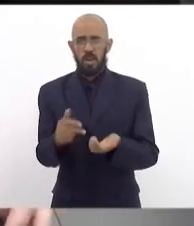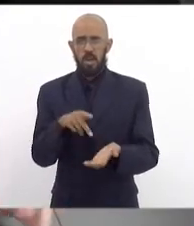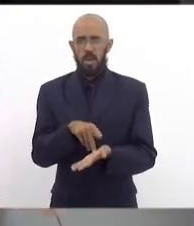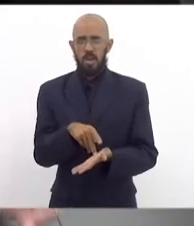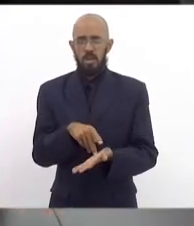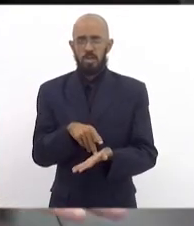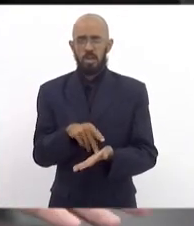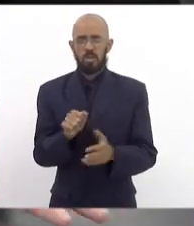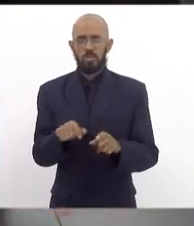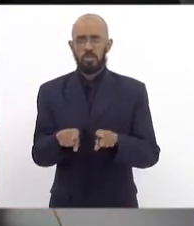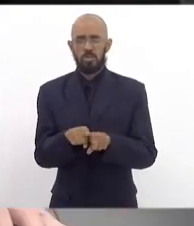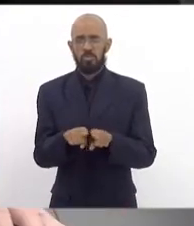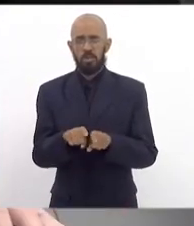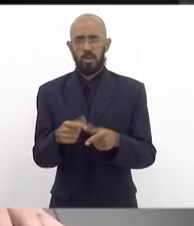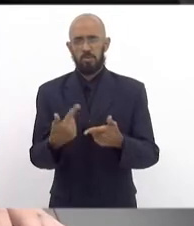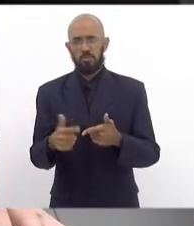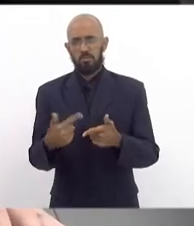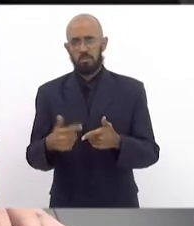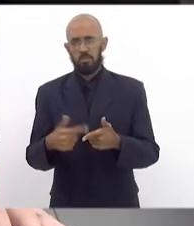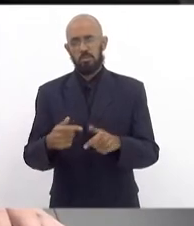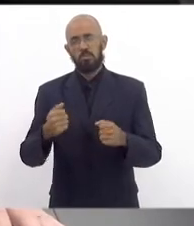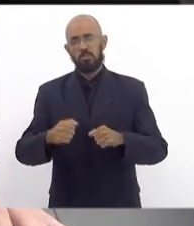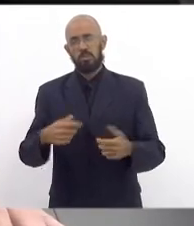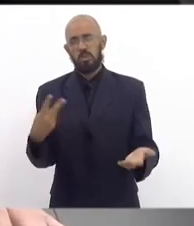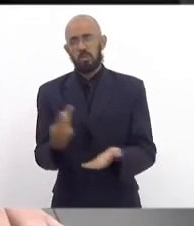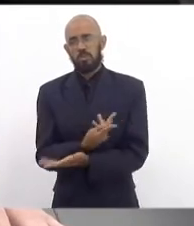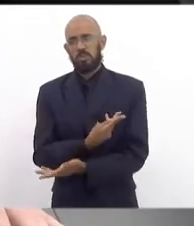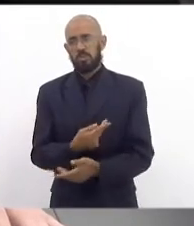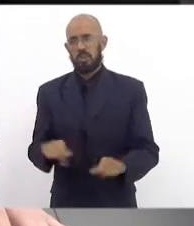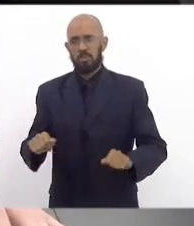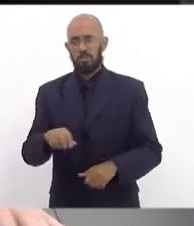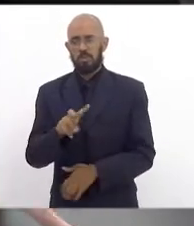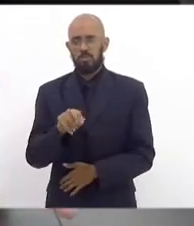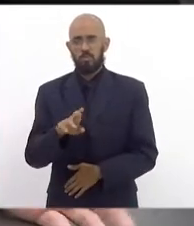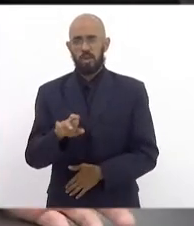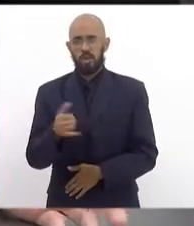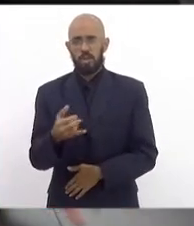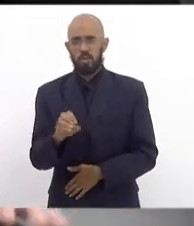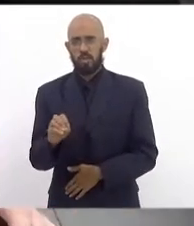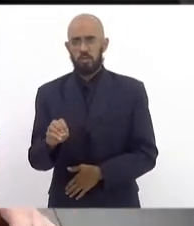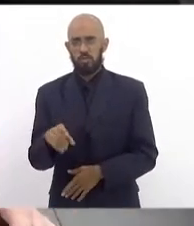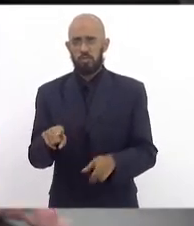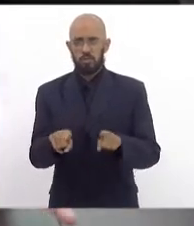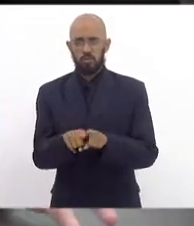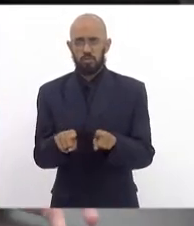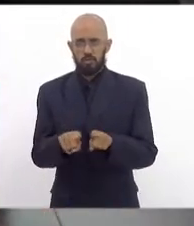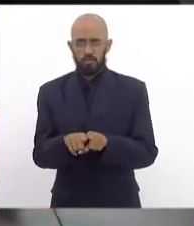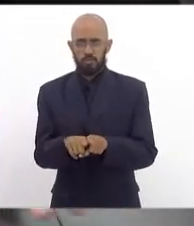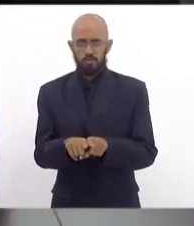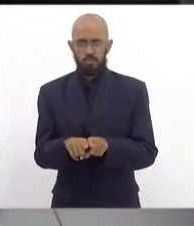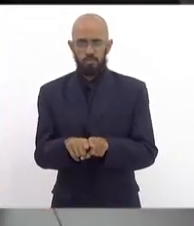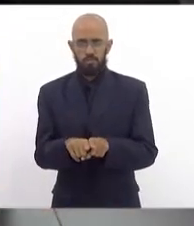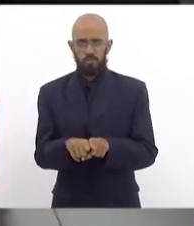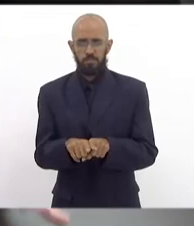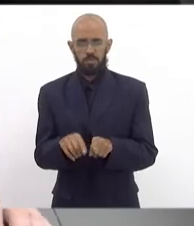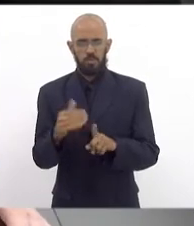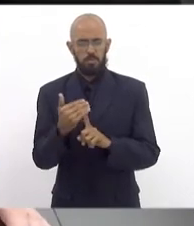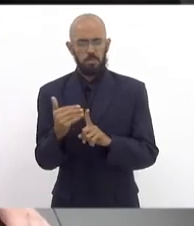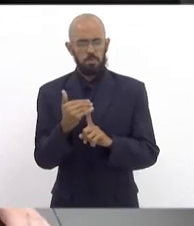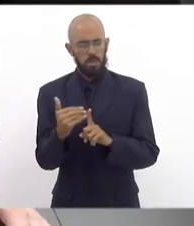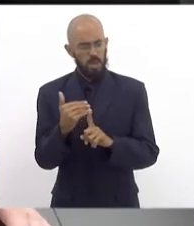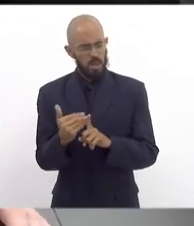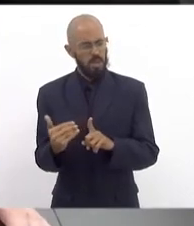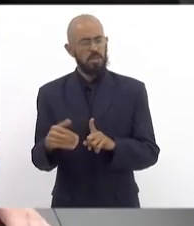EA possíveis problemas vivenciados pelo pelo varejo flumin um grande cheia de varejo e médias e